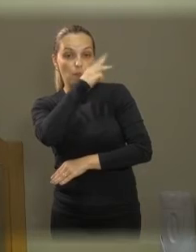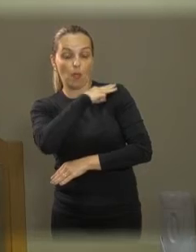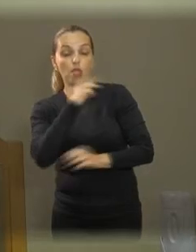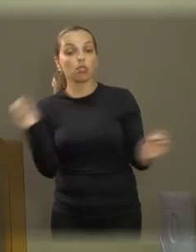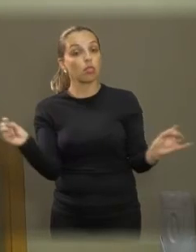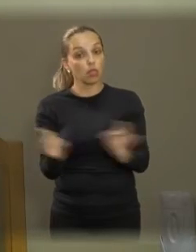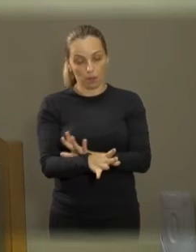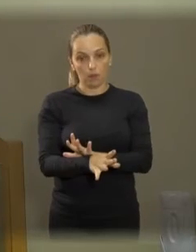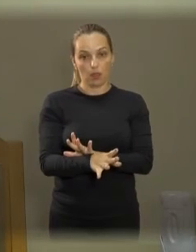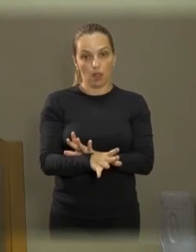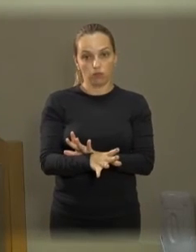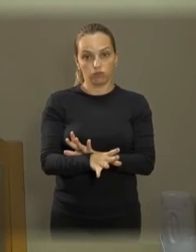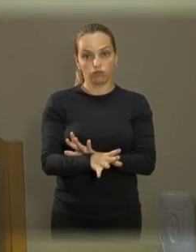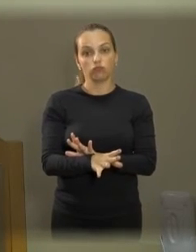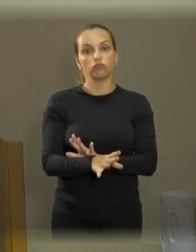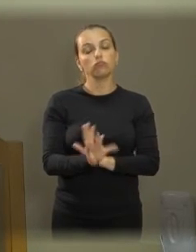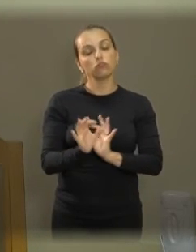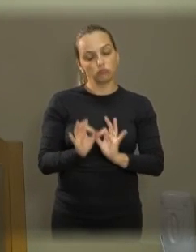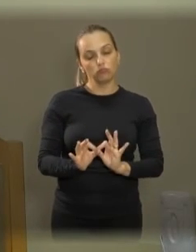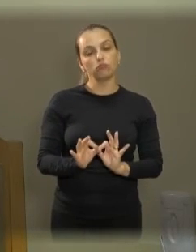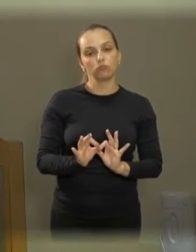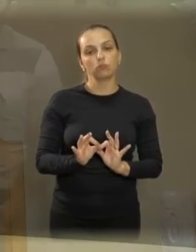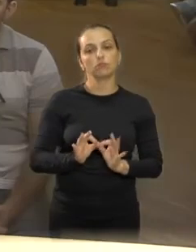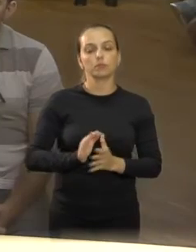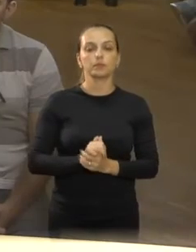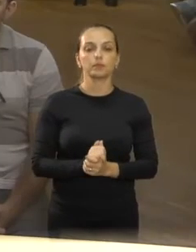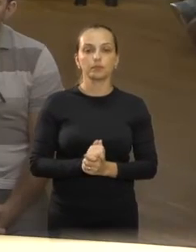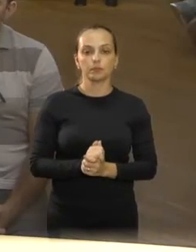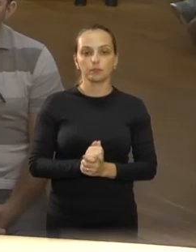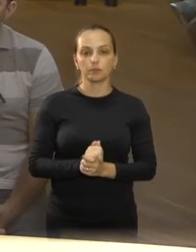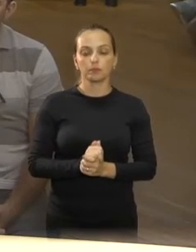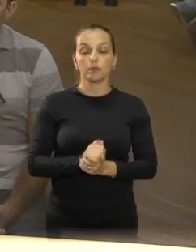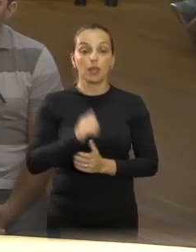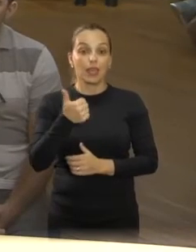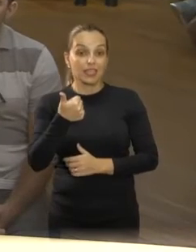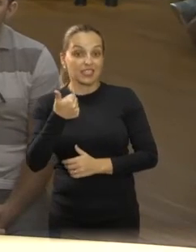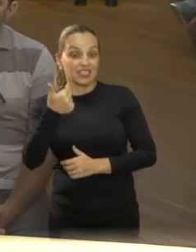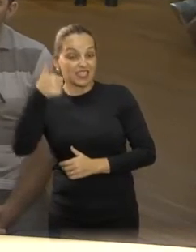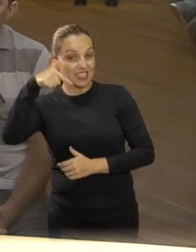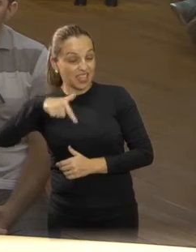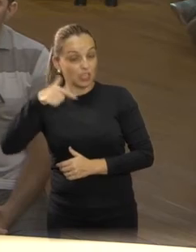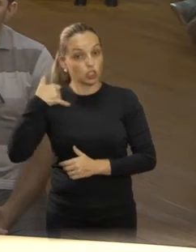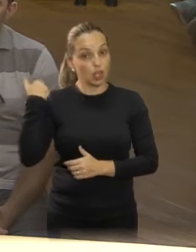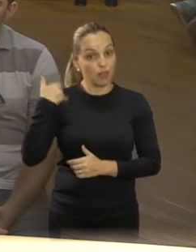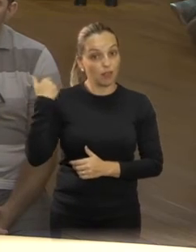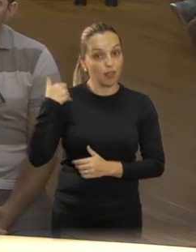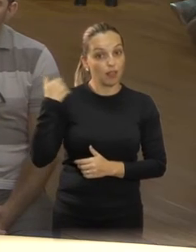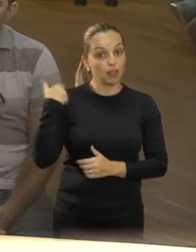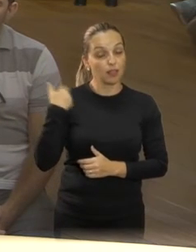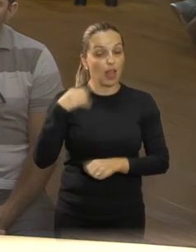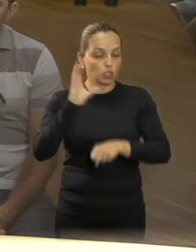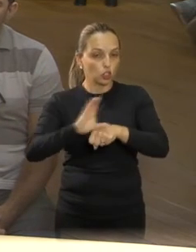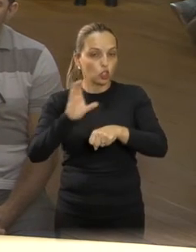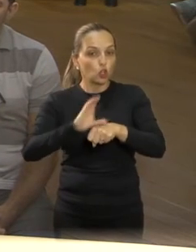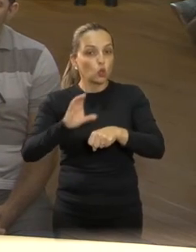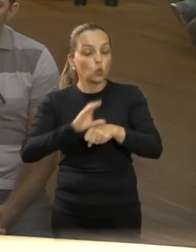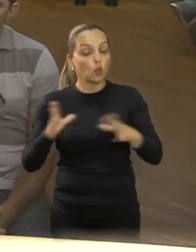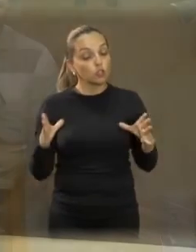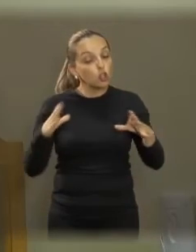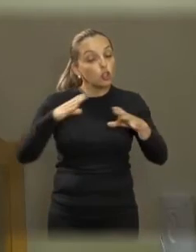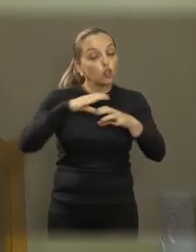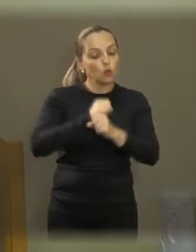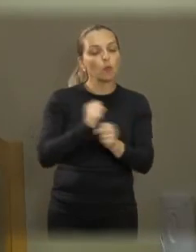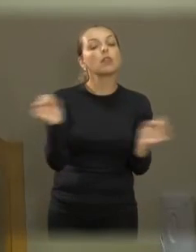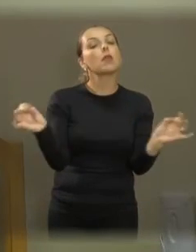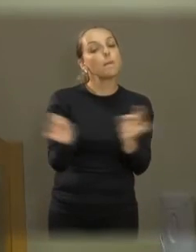fiz 17 e terminei o colegial. Eu fiz 17 anos, terminei o curso técnico em contabilidade de